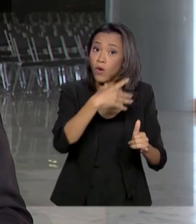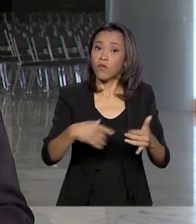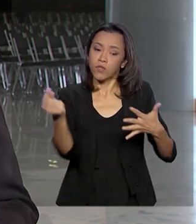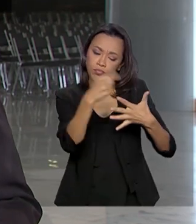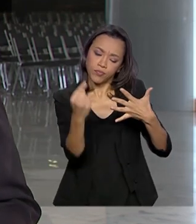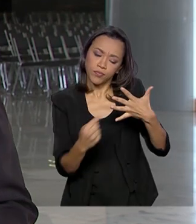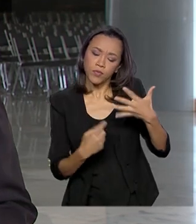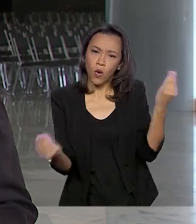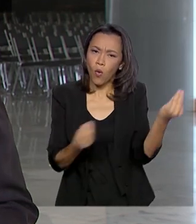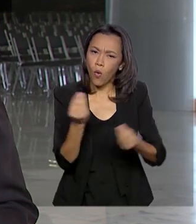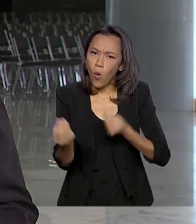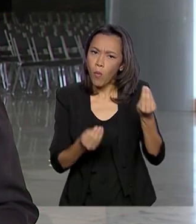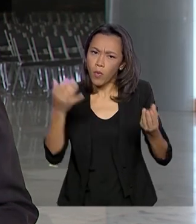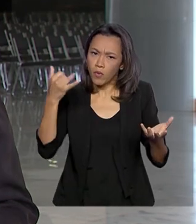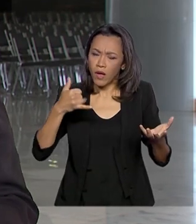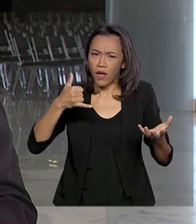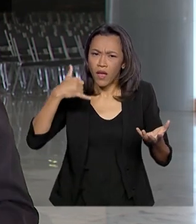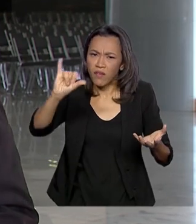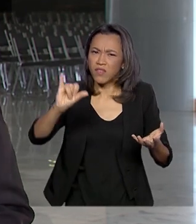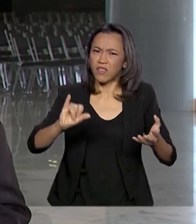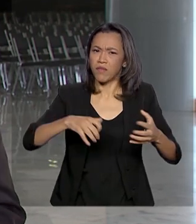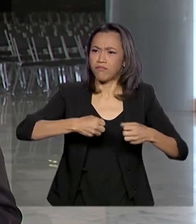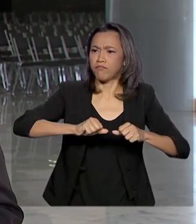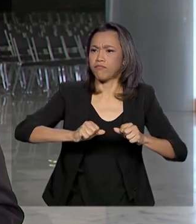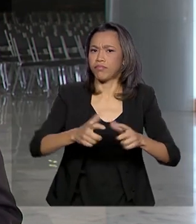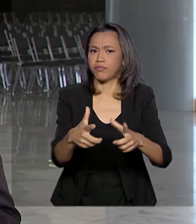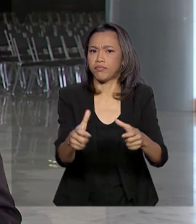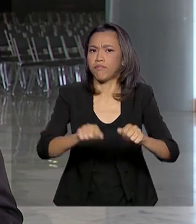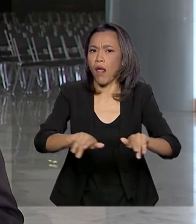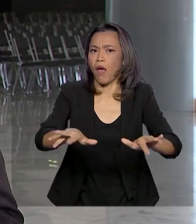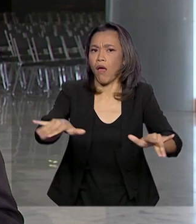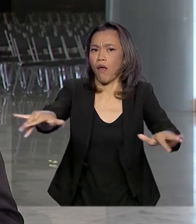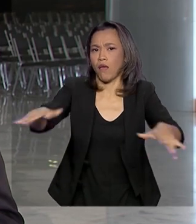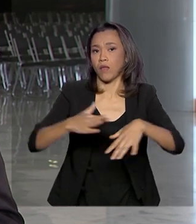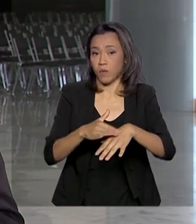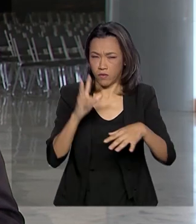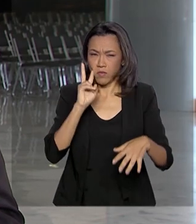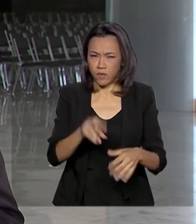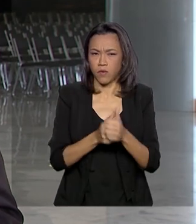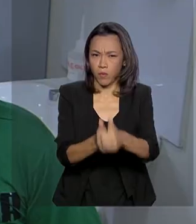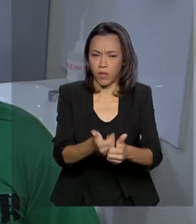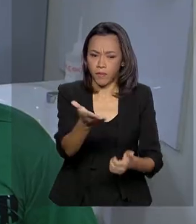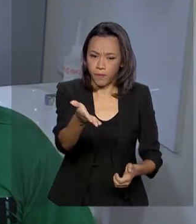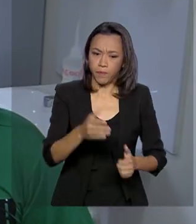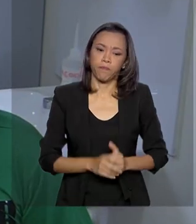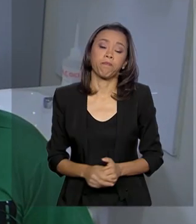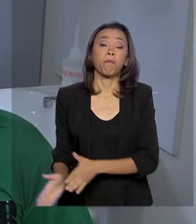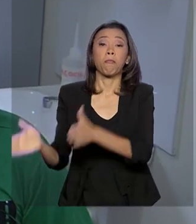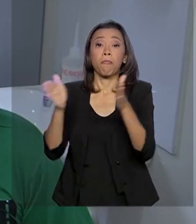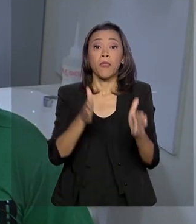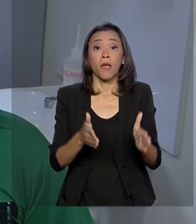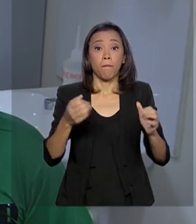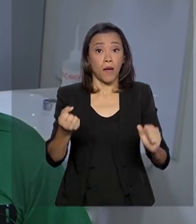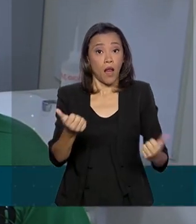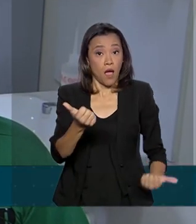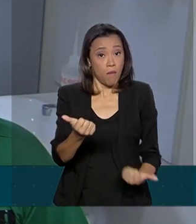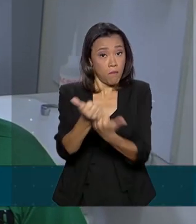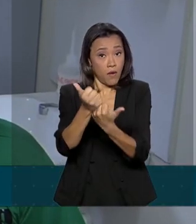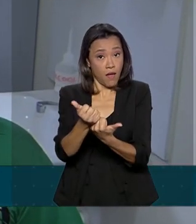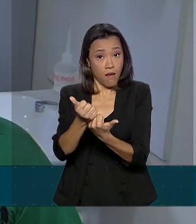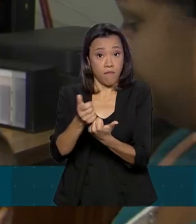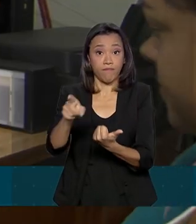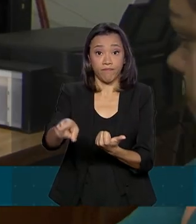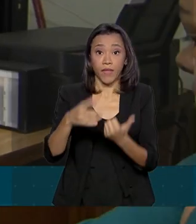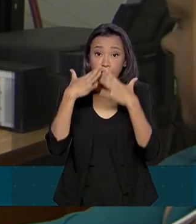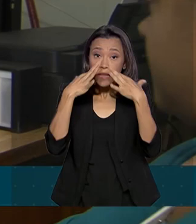doença mais outros já foram adotados vamos conferir aí na reportagem e para reforçar o atendimento na atenção